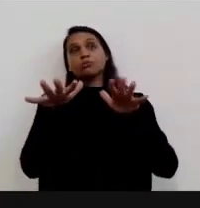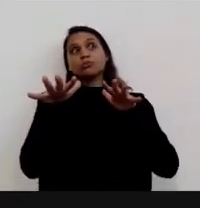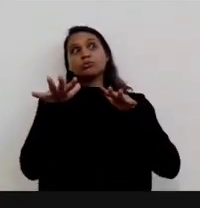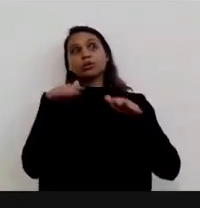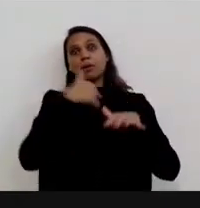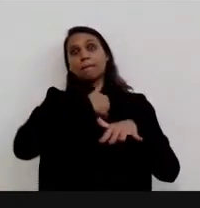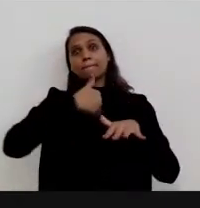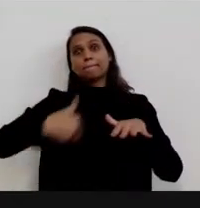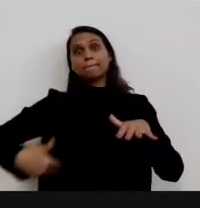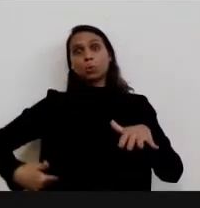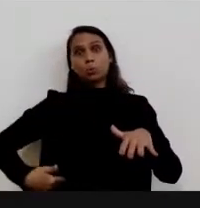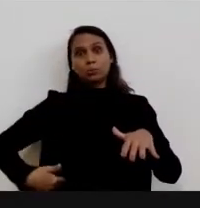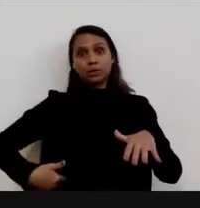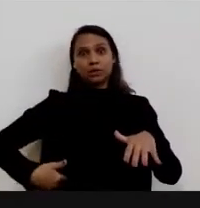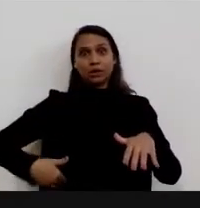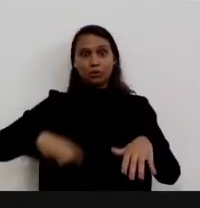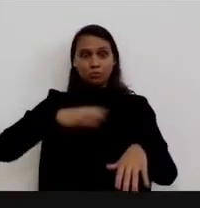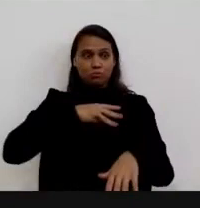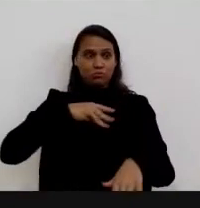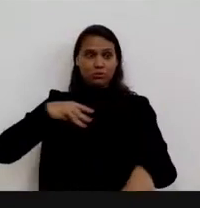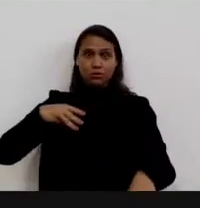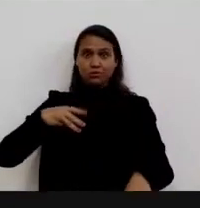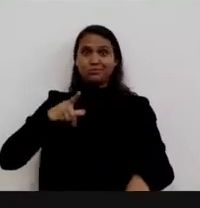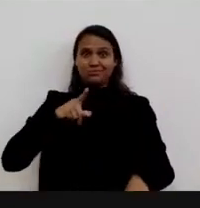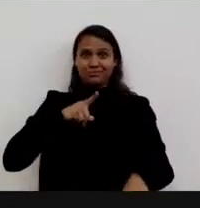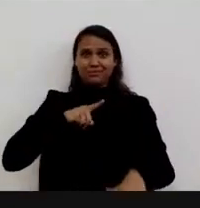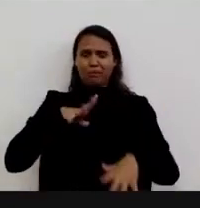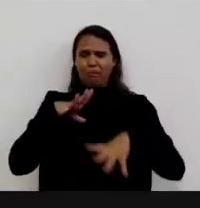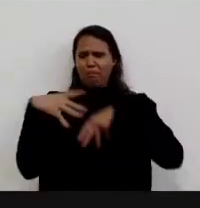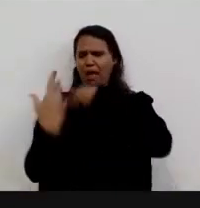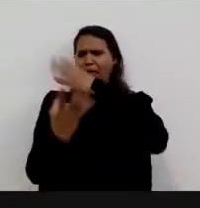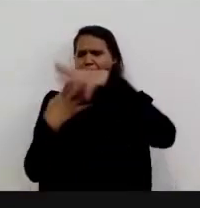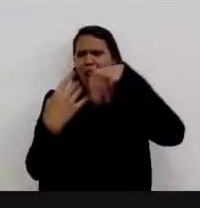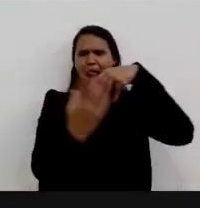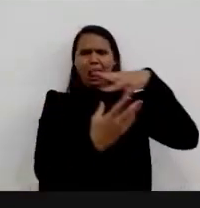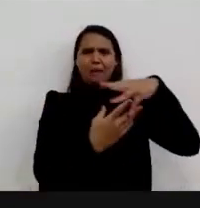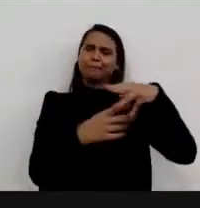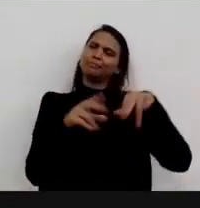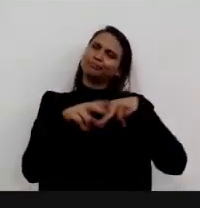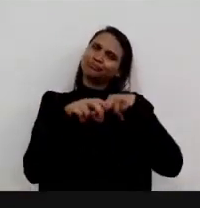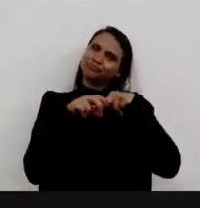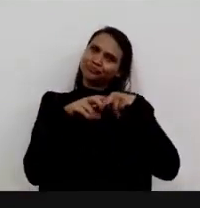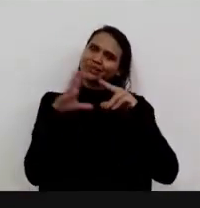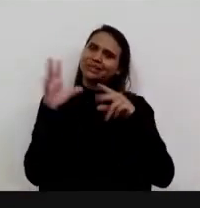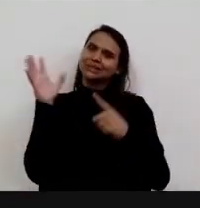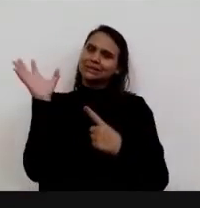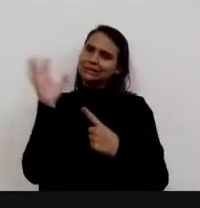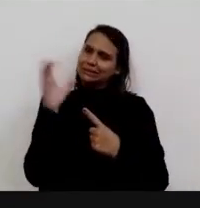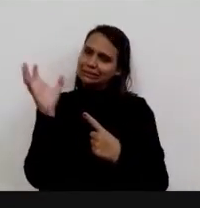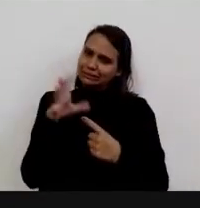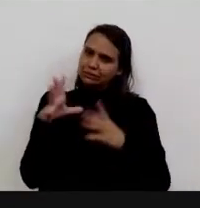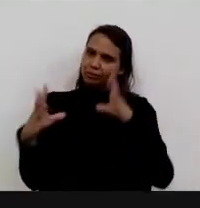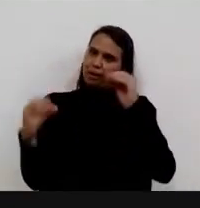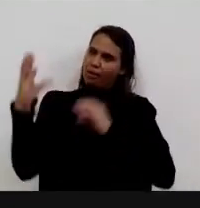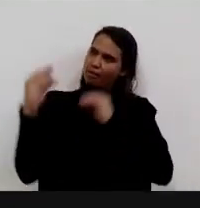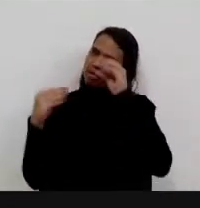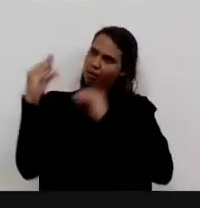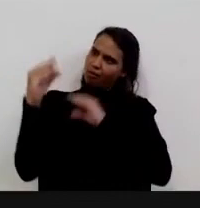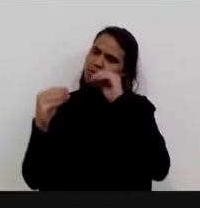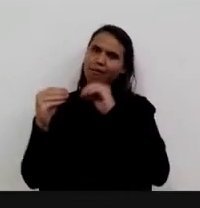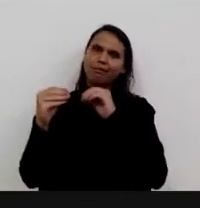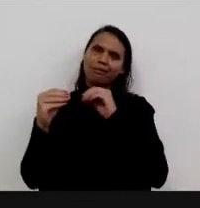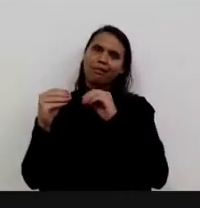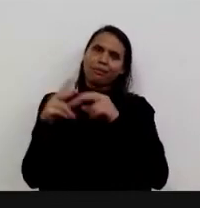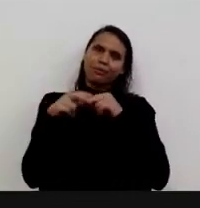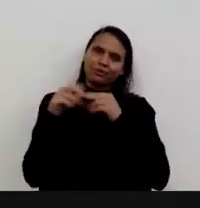ministro, né, geralmente dá uma confusão danada. Então, isso influencia a ferramenta, né, essas reuniões conturbadas. E, é claro, como a gente já falou, a